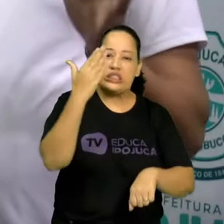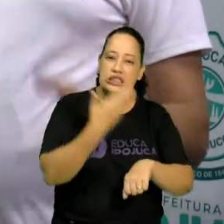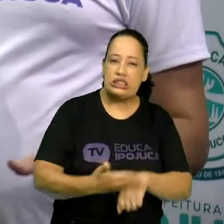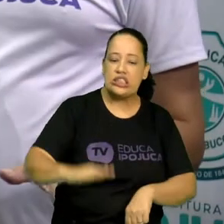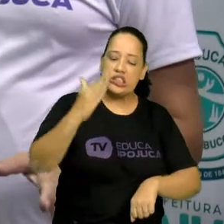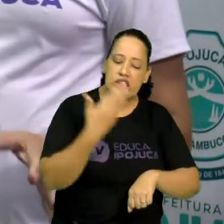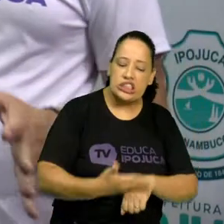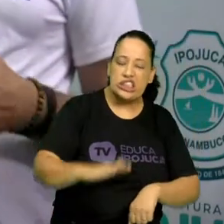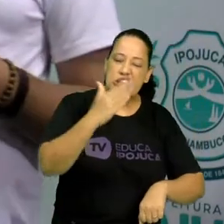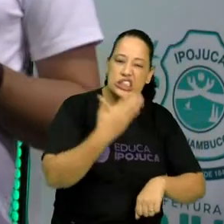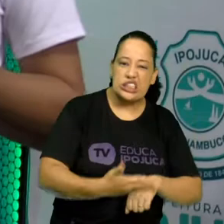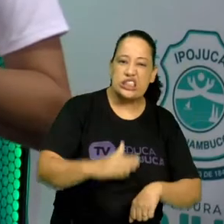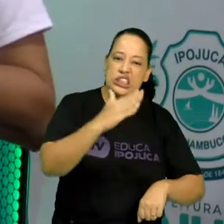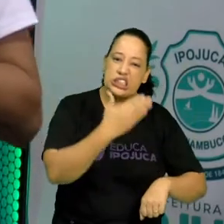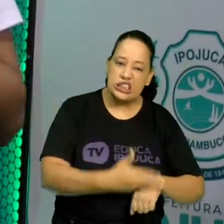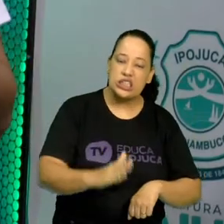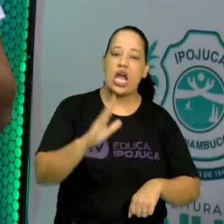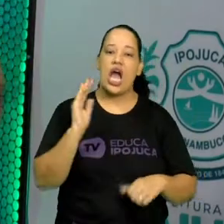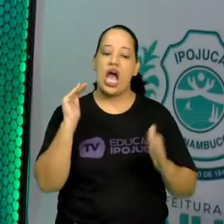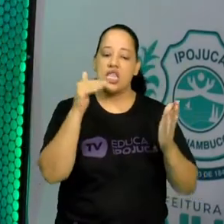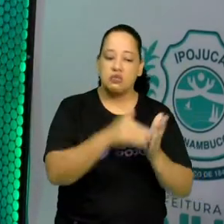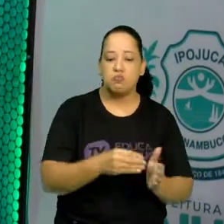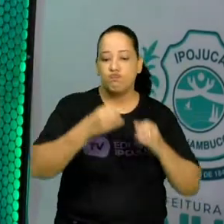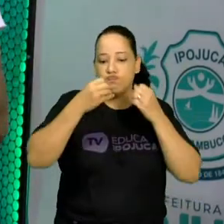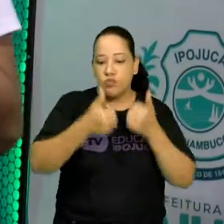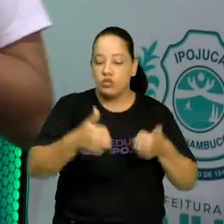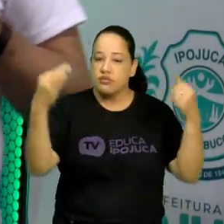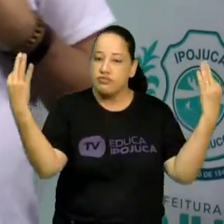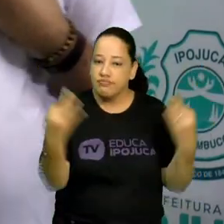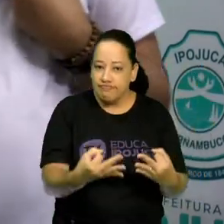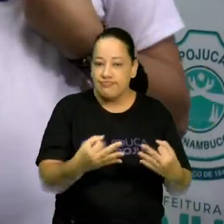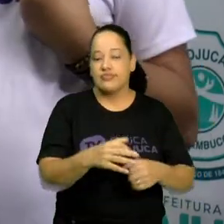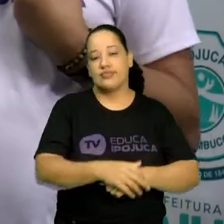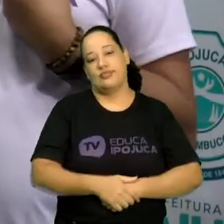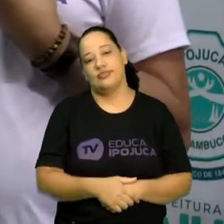o melhor possível. No ensaio,